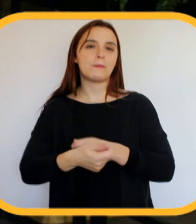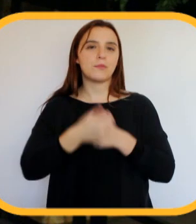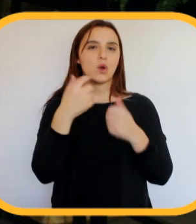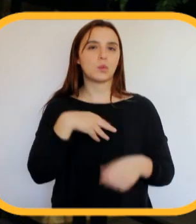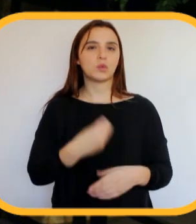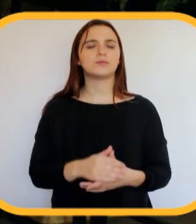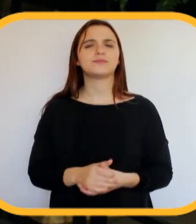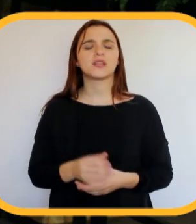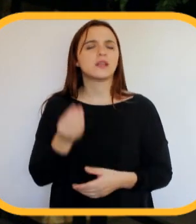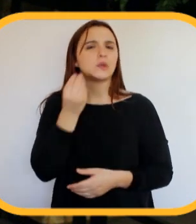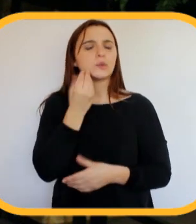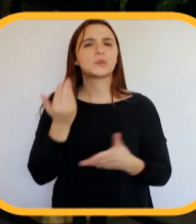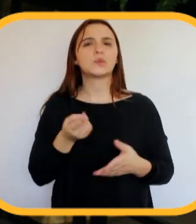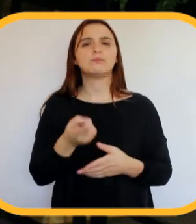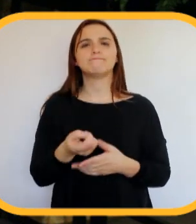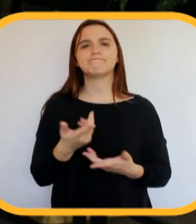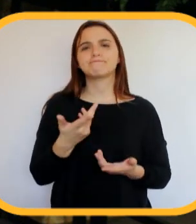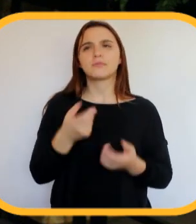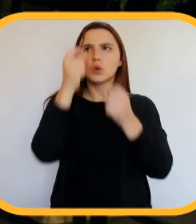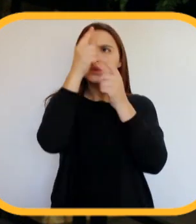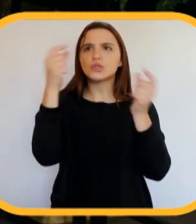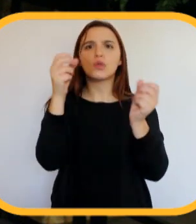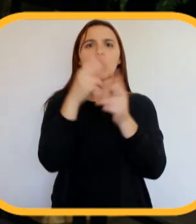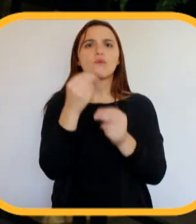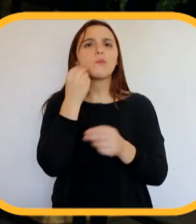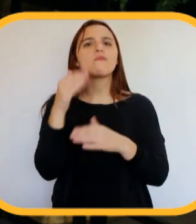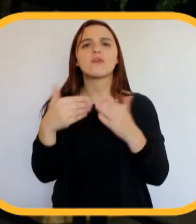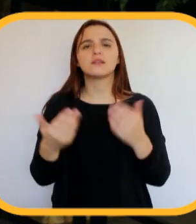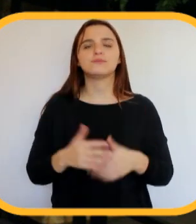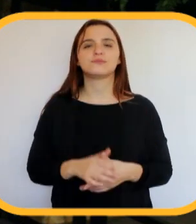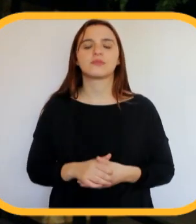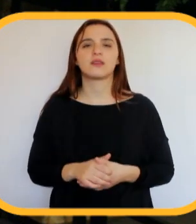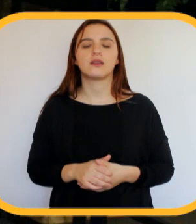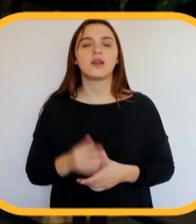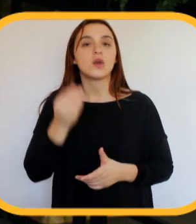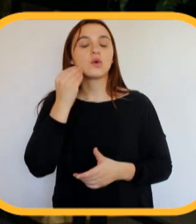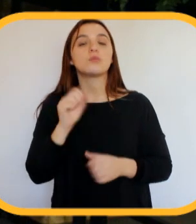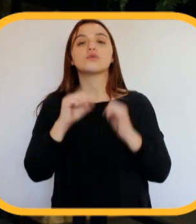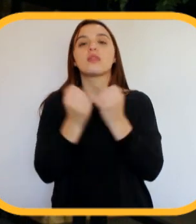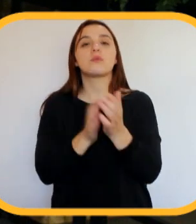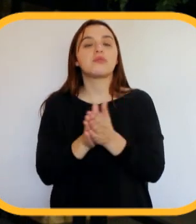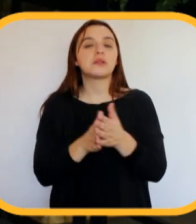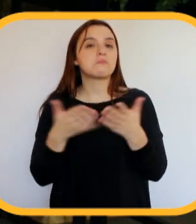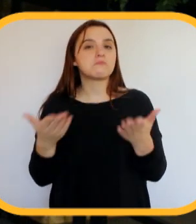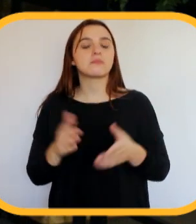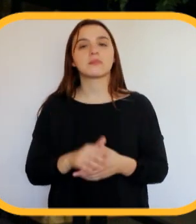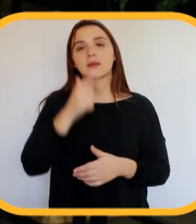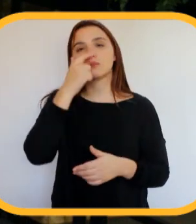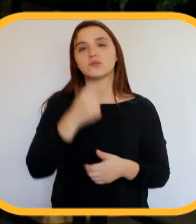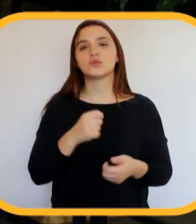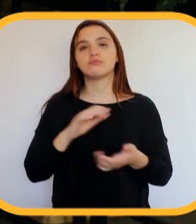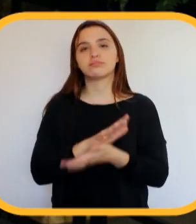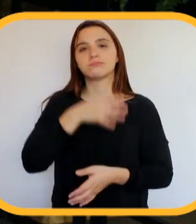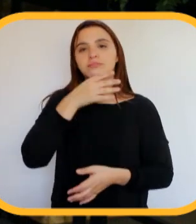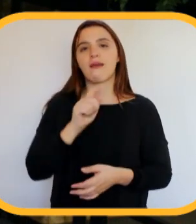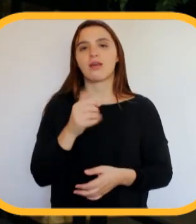dos cidadãos no mundo. Mas de que forma é que este novo conceito pode ser implementado? E como é que beneficia uma sociedade?